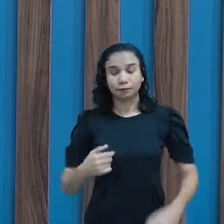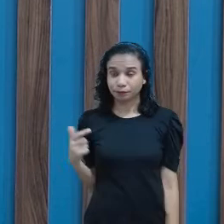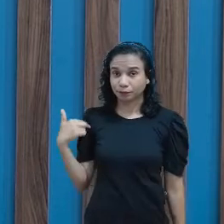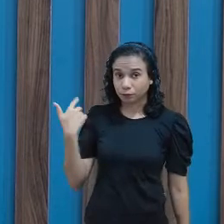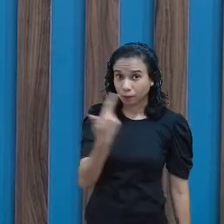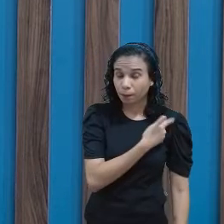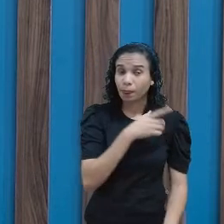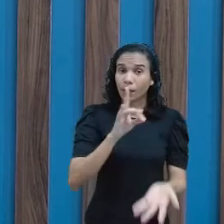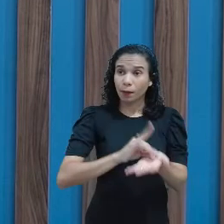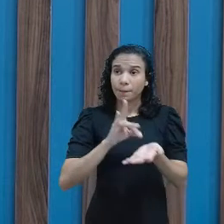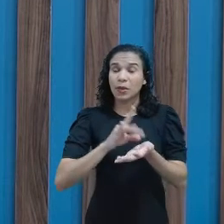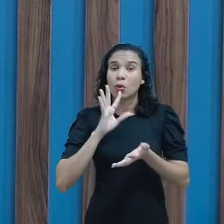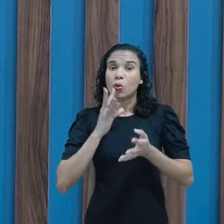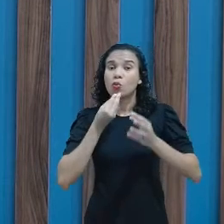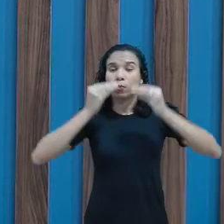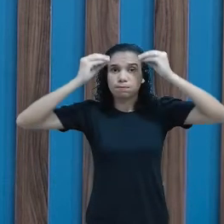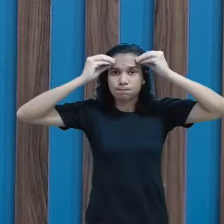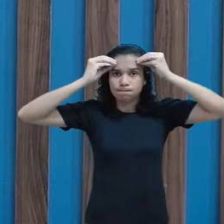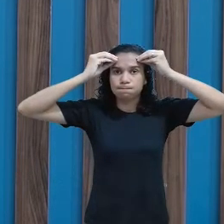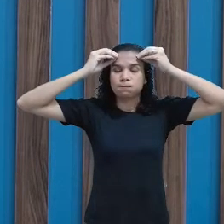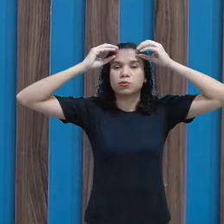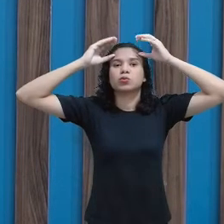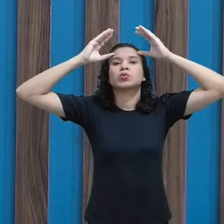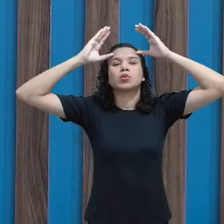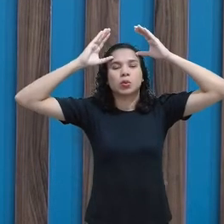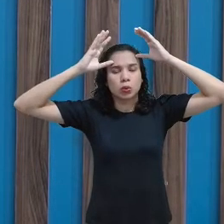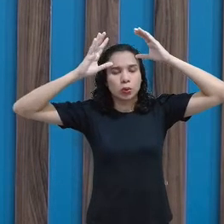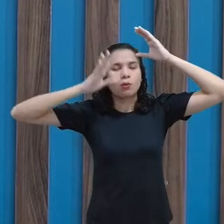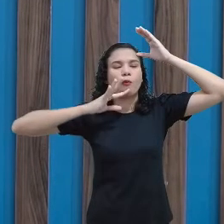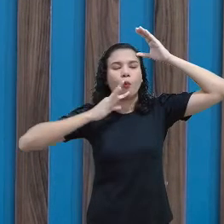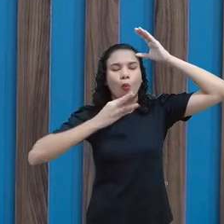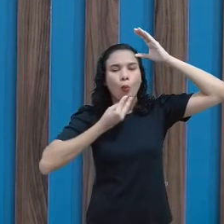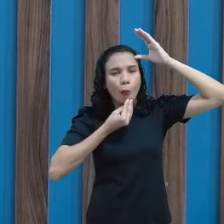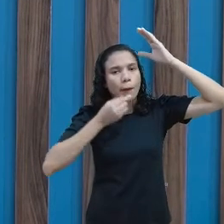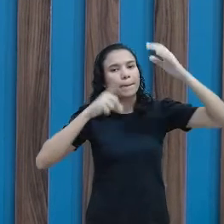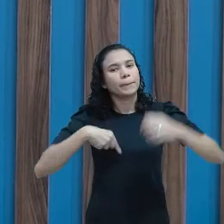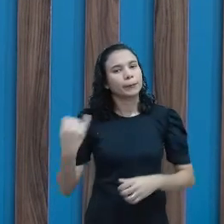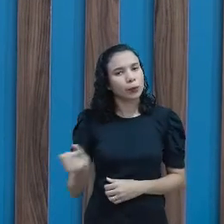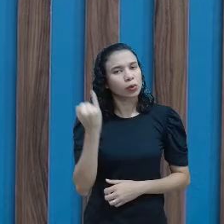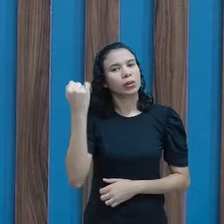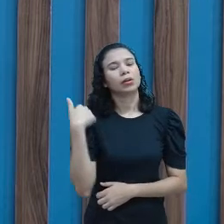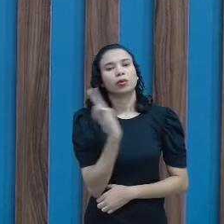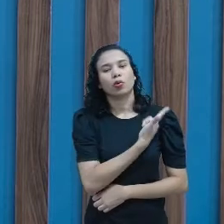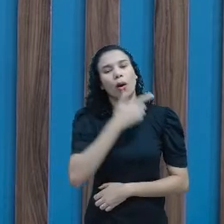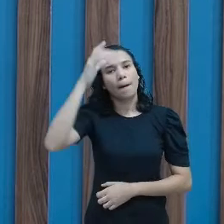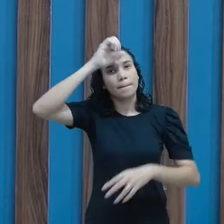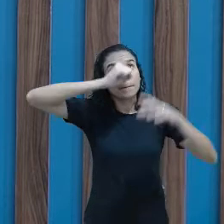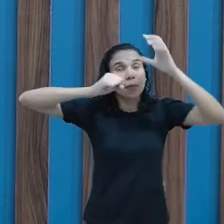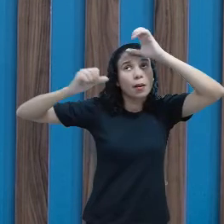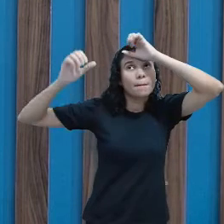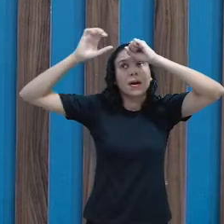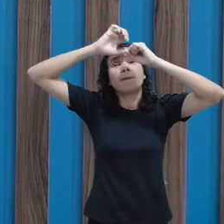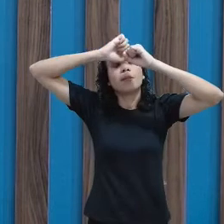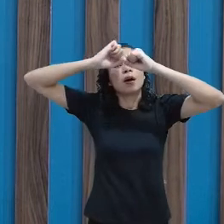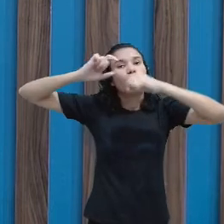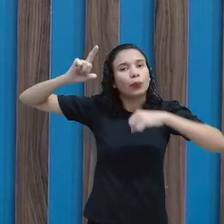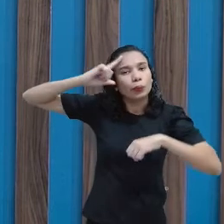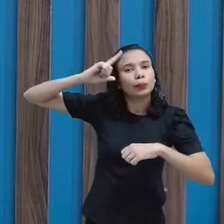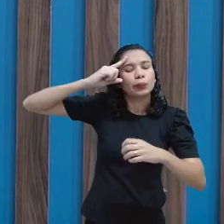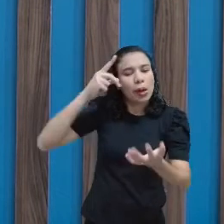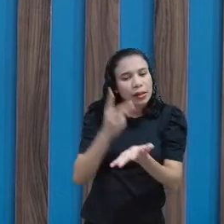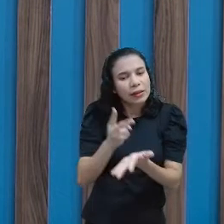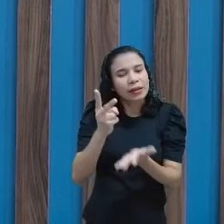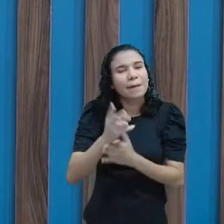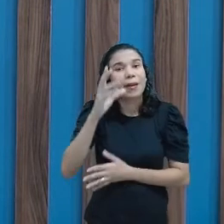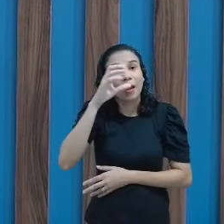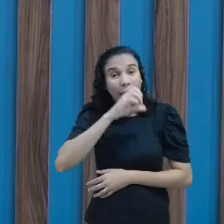vai enriquecer, abrir o leque de conhecimentos e é sempre importante aprender. Todos nós estamos sempre aprendendo. Nós